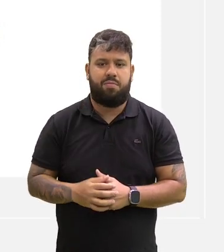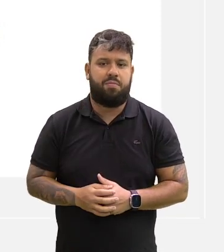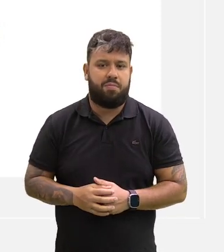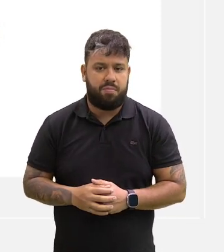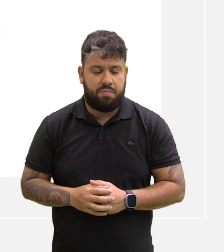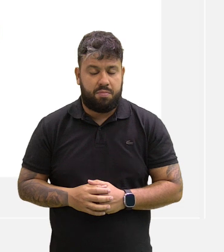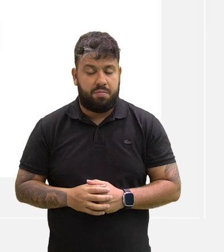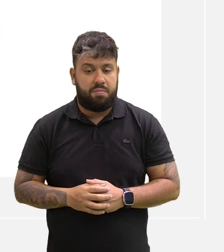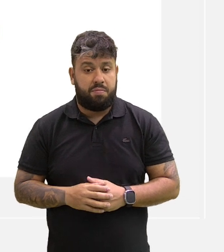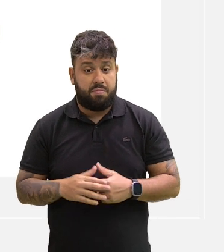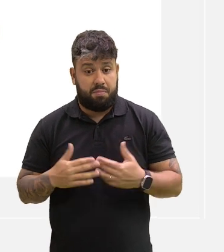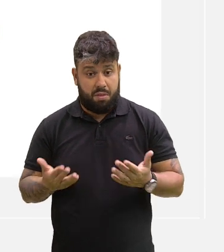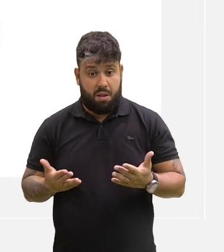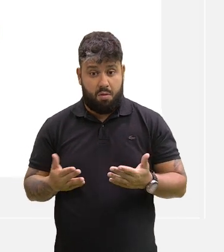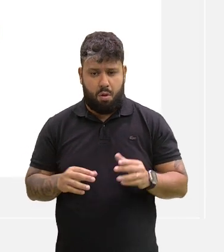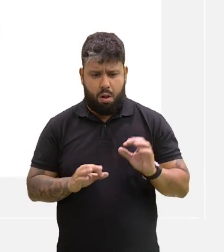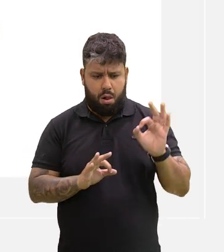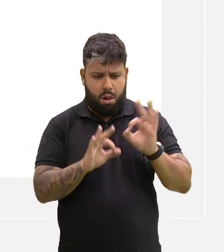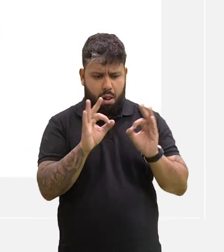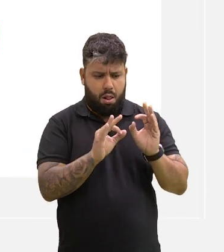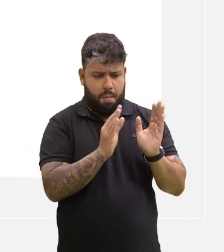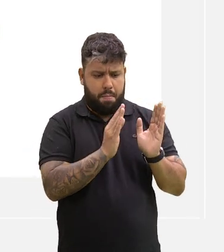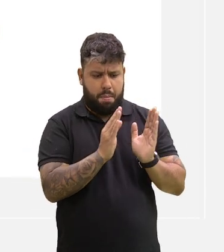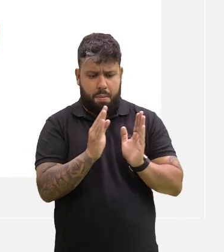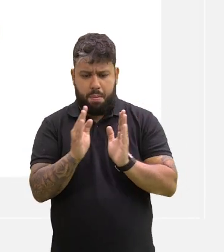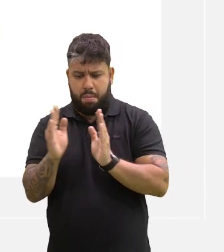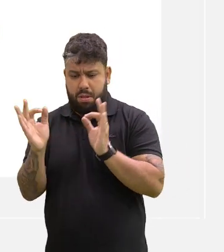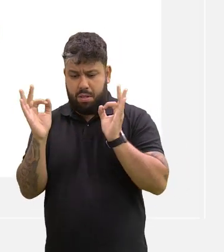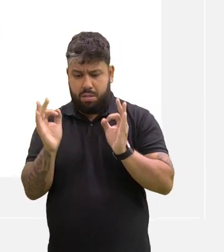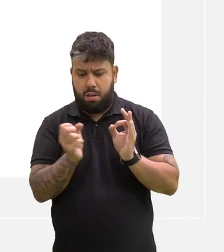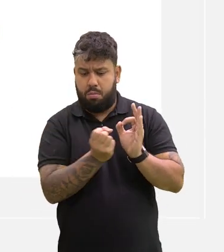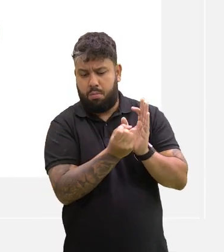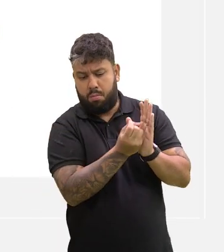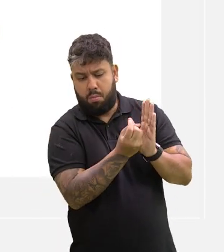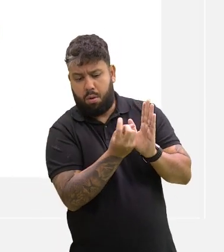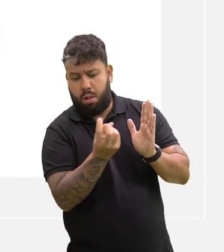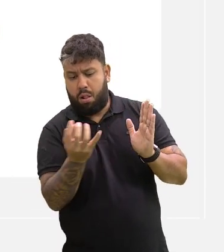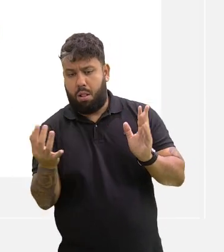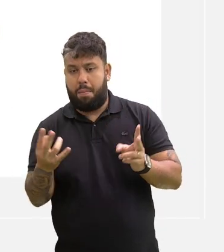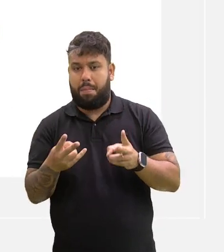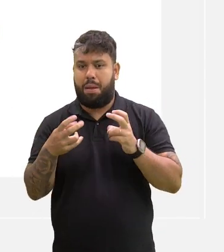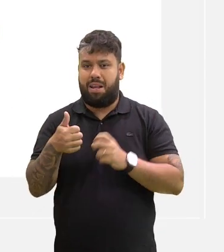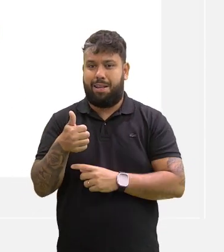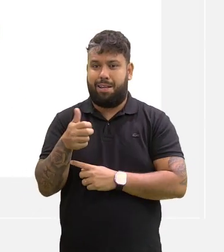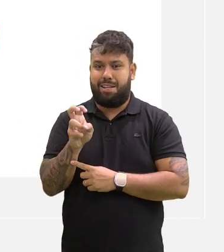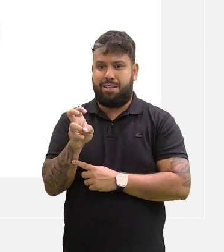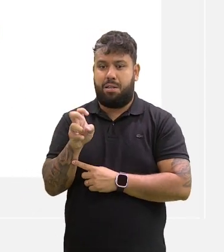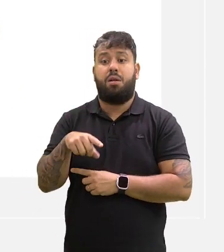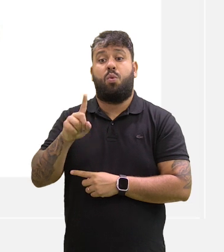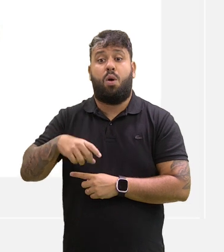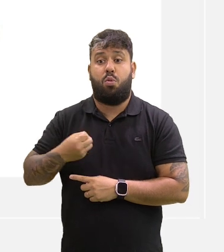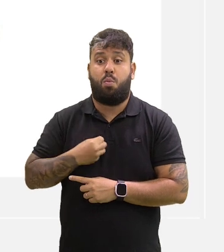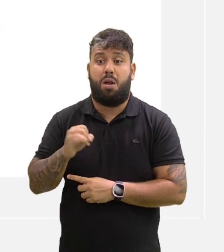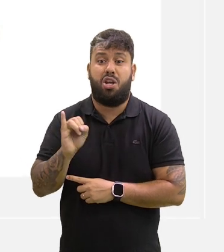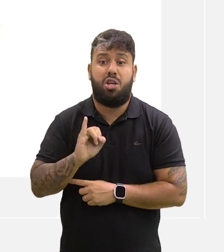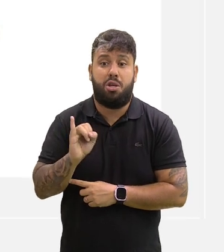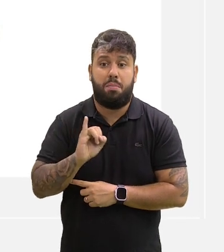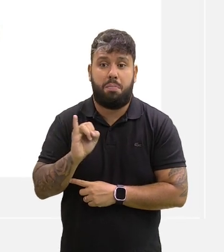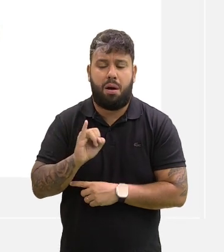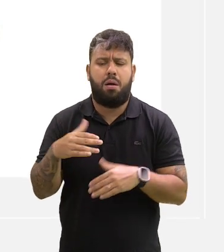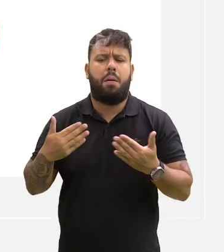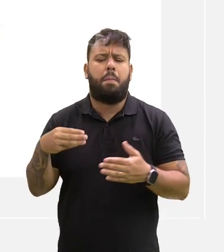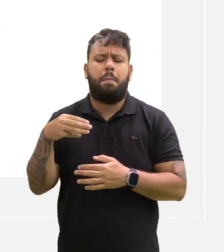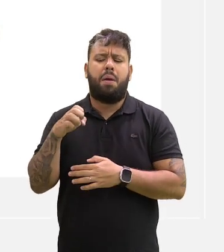quantidade, esses dados colocados em rol, essa quantidade por hipótese é 15, então nós temos um número ímpar. Então a mediana